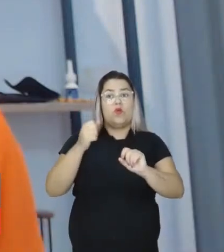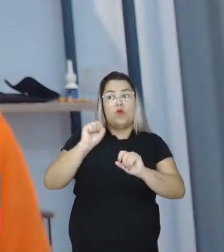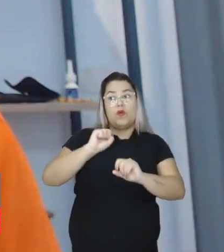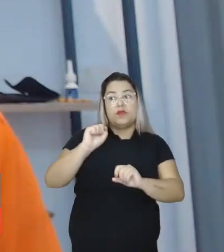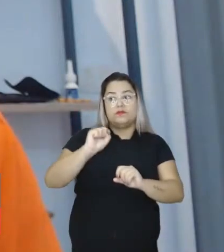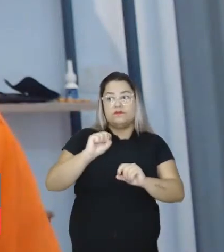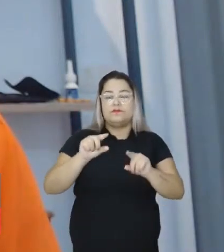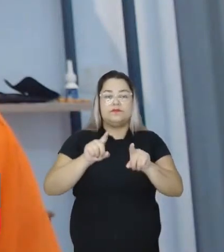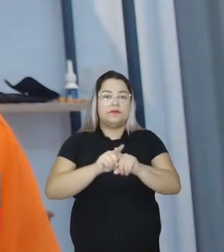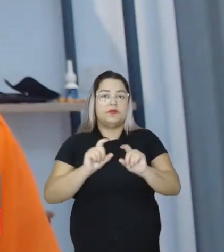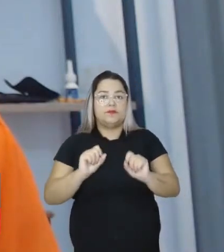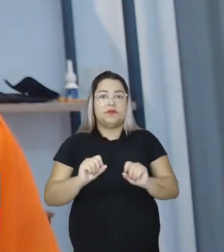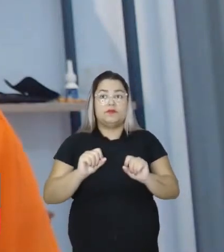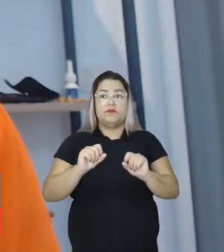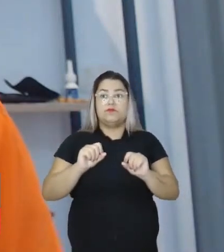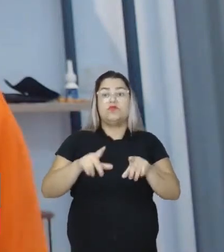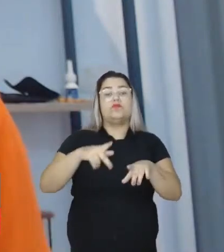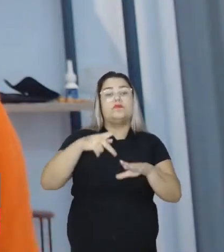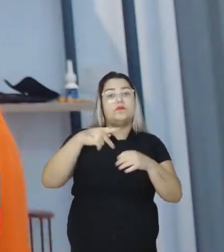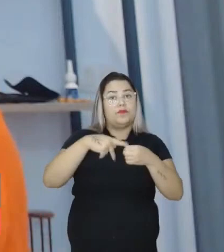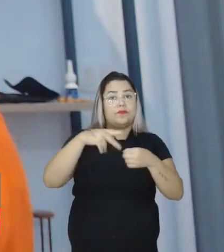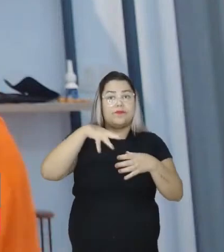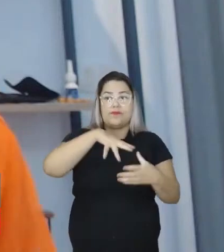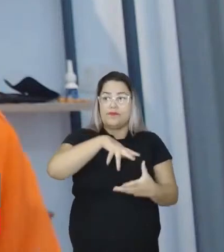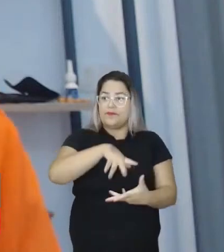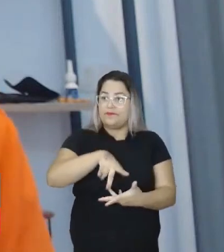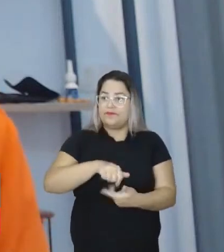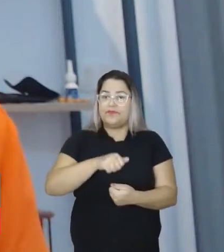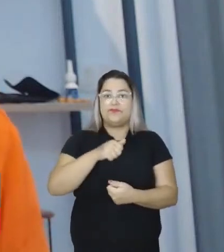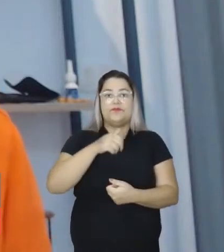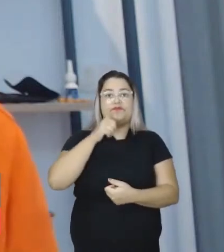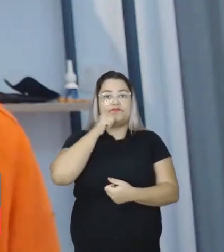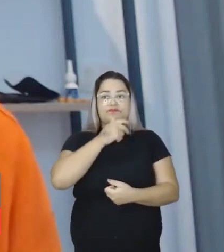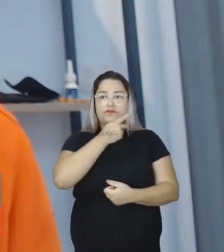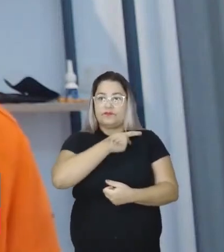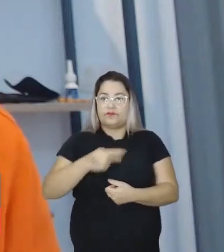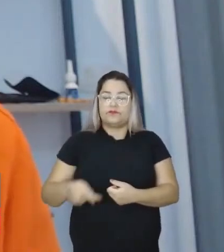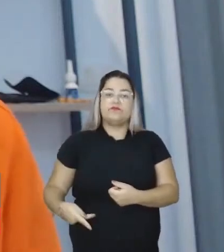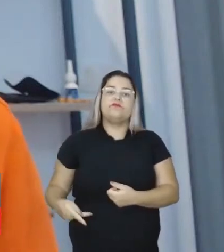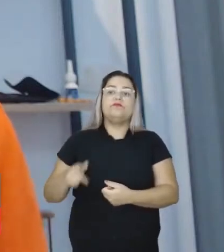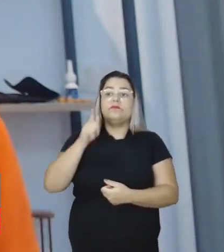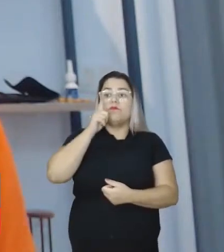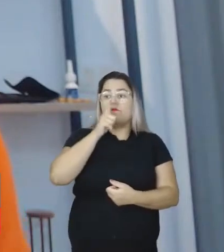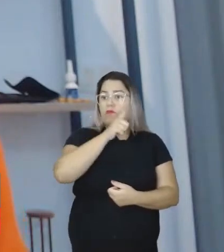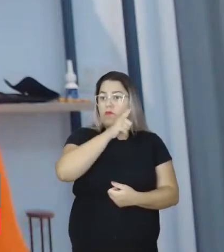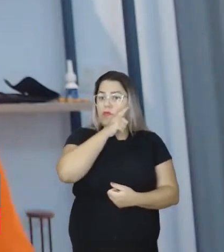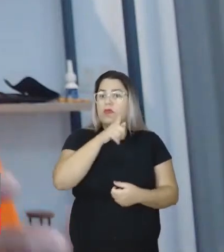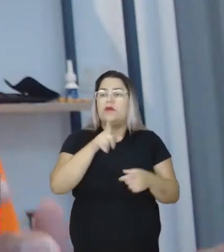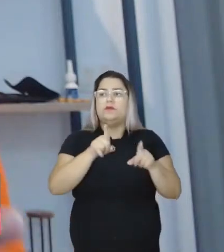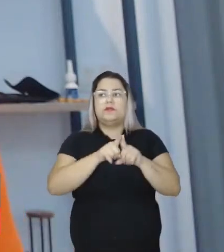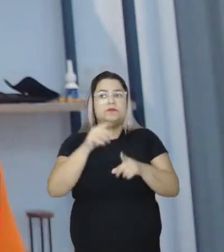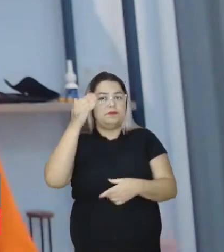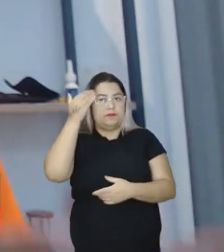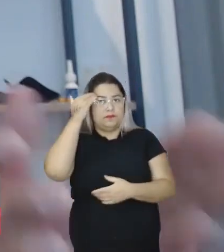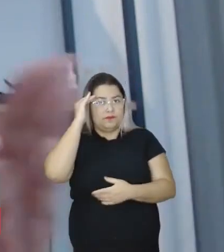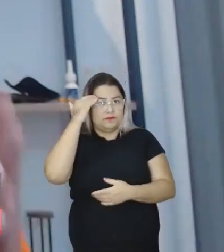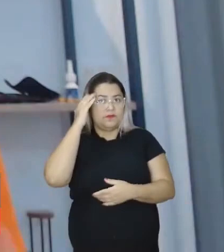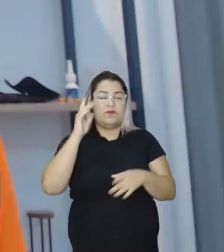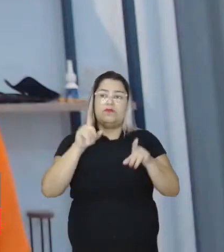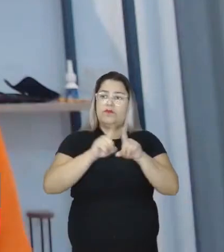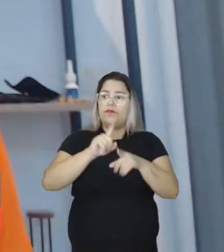consumidor de derivados de petróleo do mundo. Então, presidenta Gleisi Hoffmann, parabéns pelo posicionamento, entendemos que a gestão da empresa